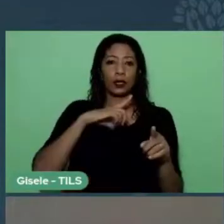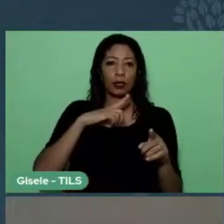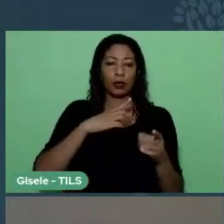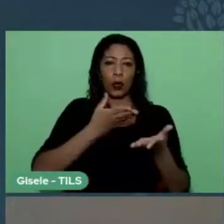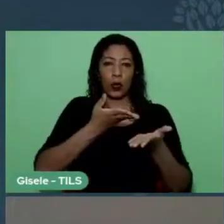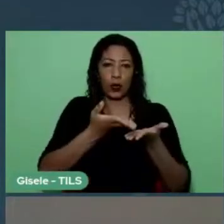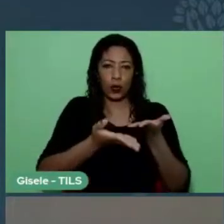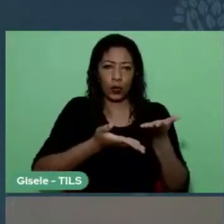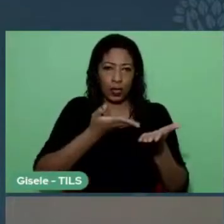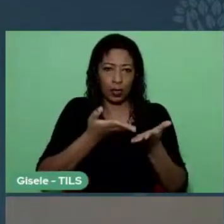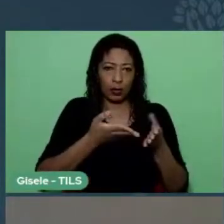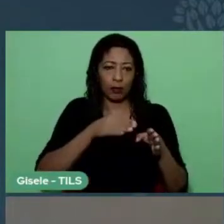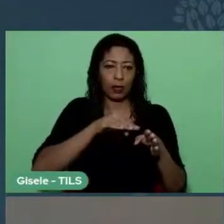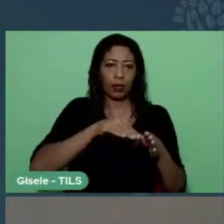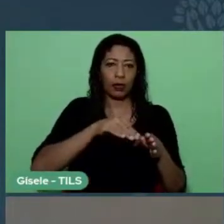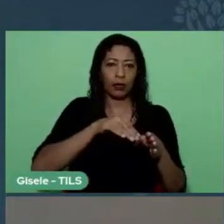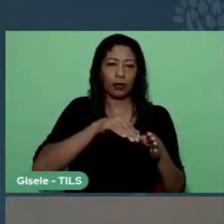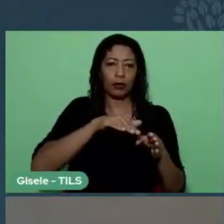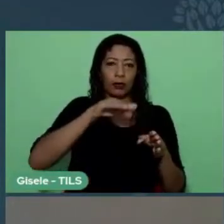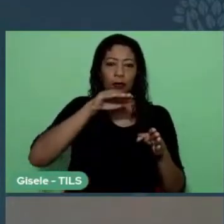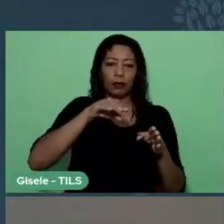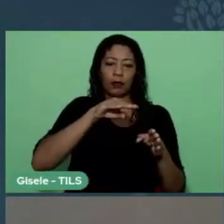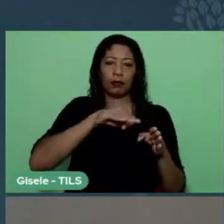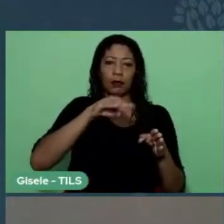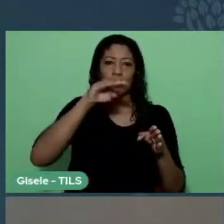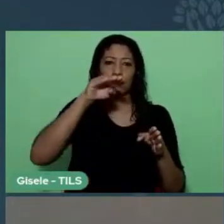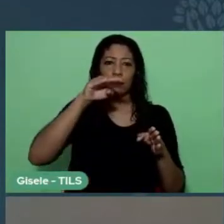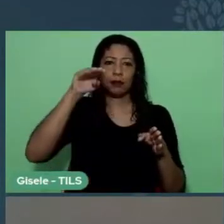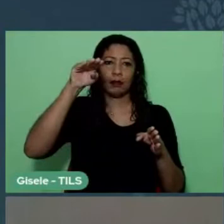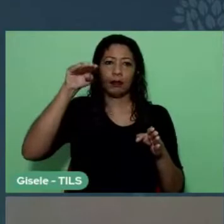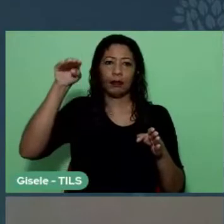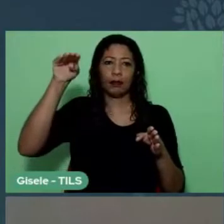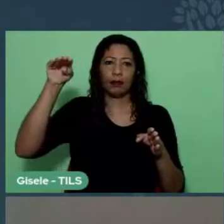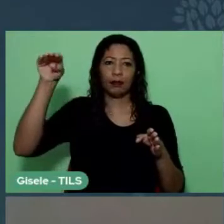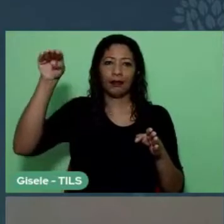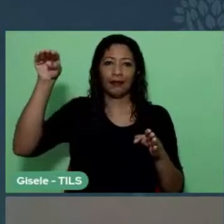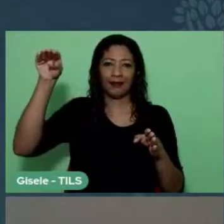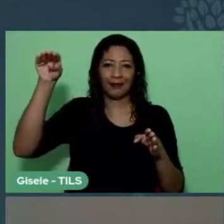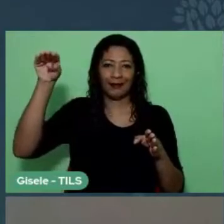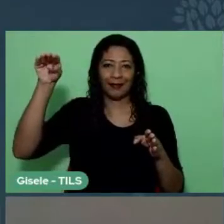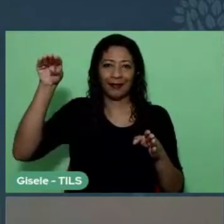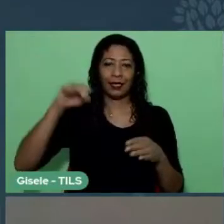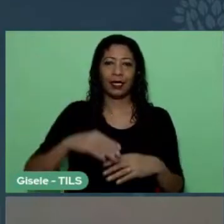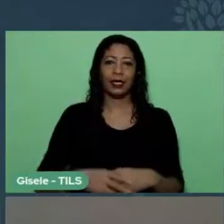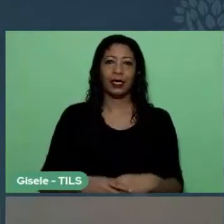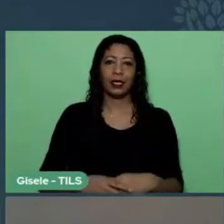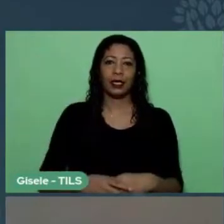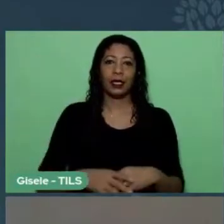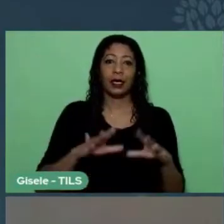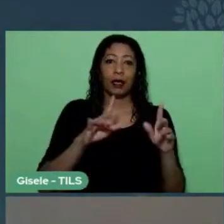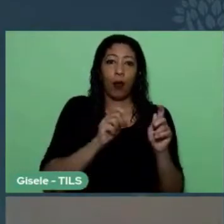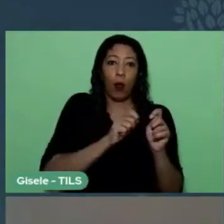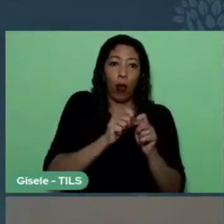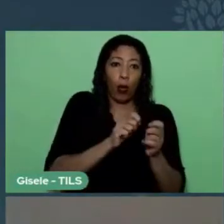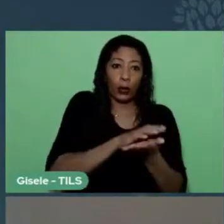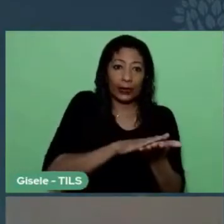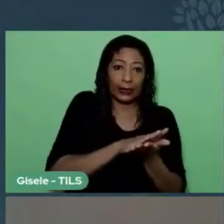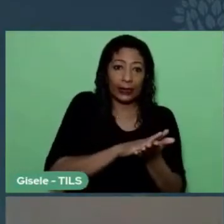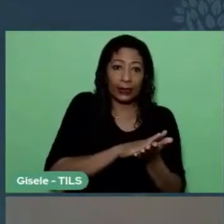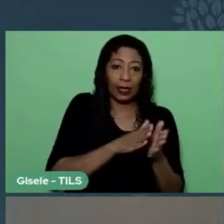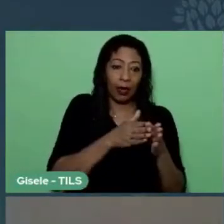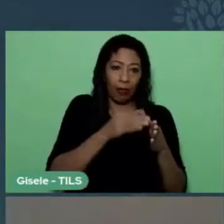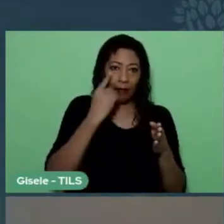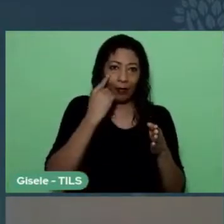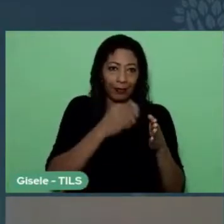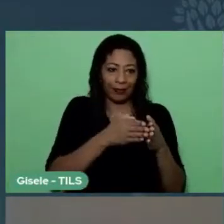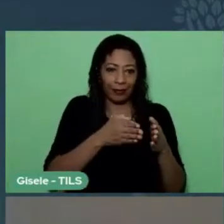tratamento em degraus, em escala, né? Você veja que a gente vai sempre, se o paciente está ficando não controlado, eu vou aumentando